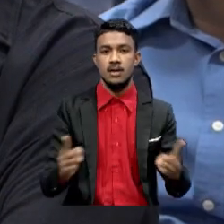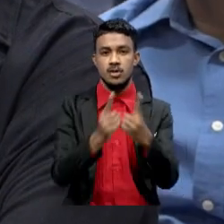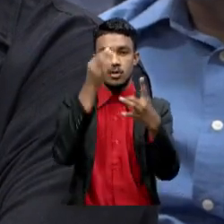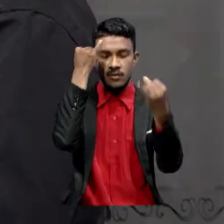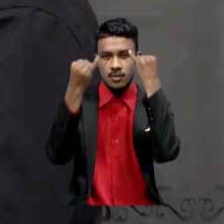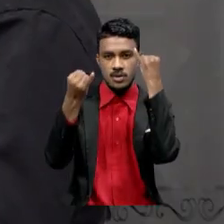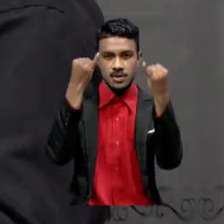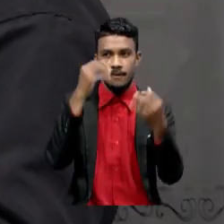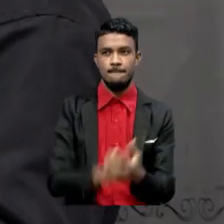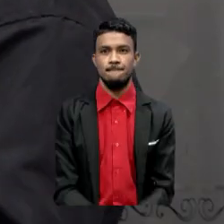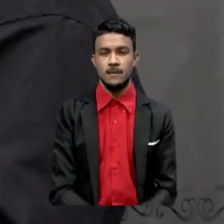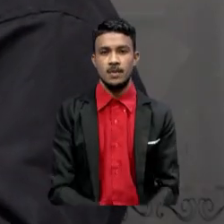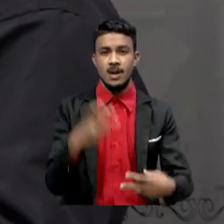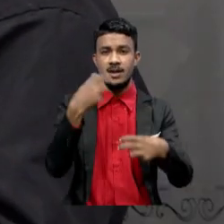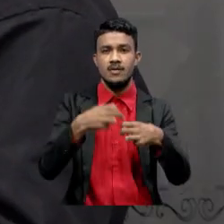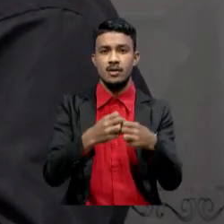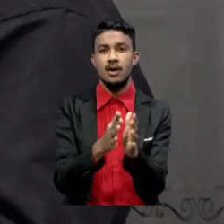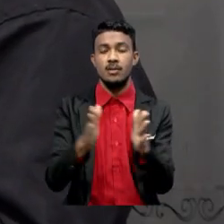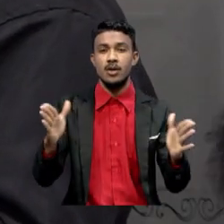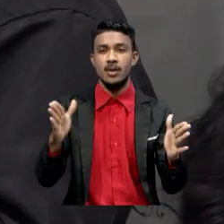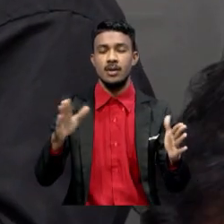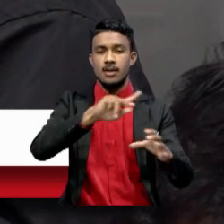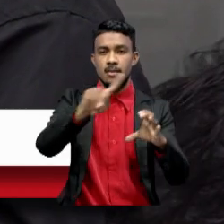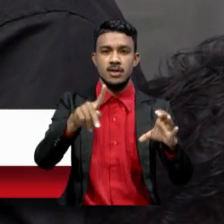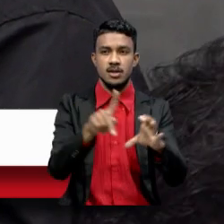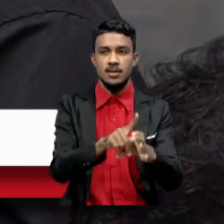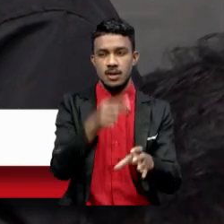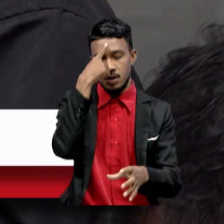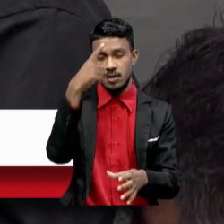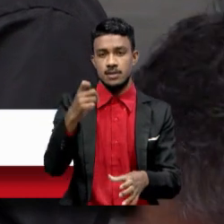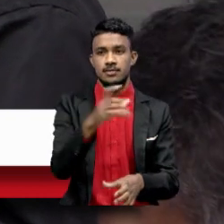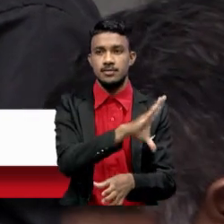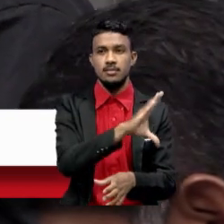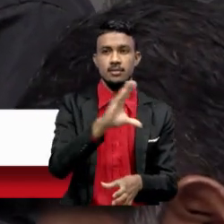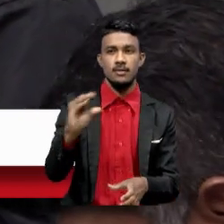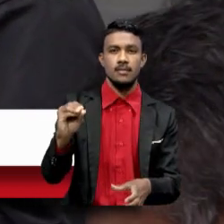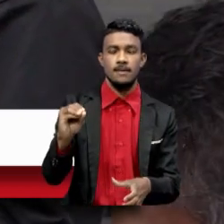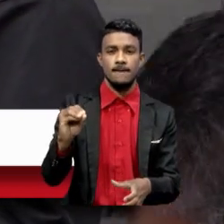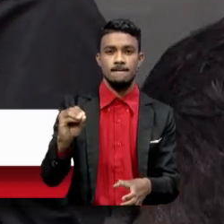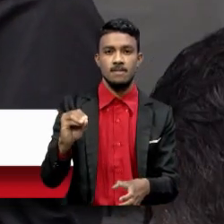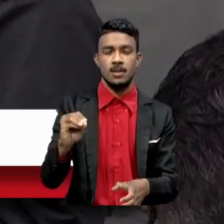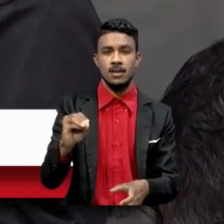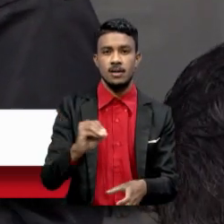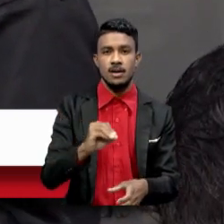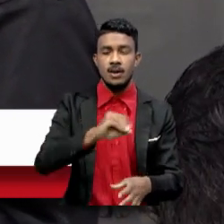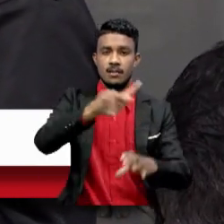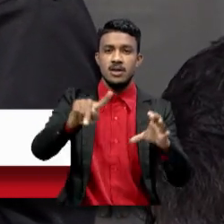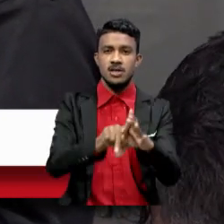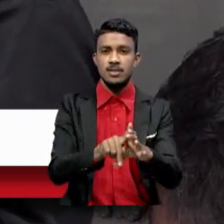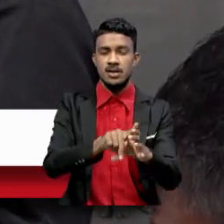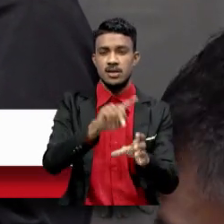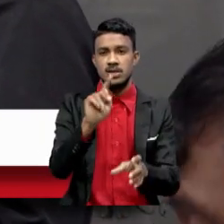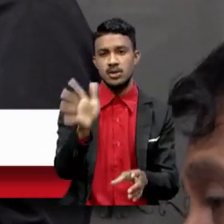informação. Desafio botou uma participante, né? Porque 54% dos participantes, né?